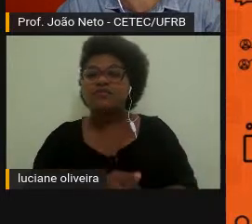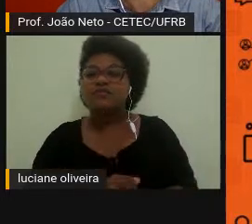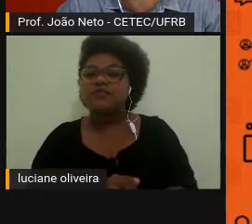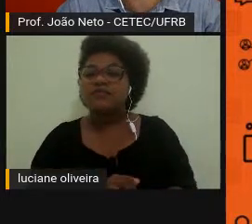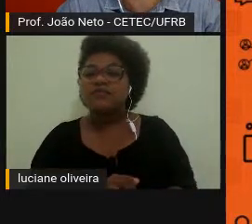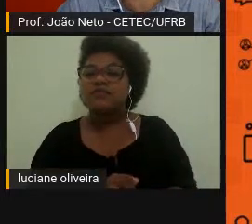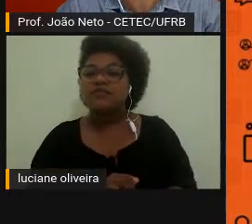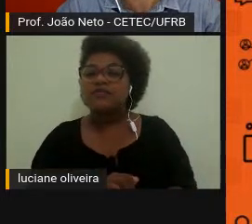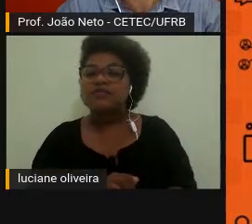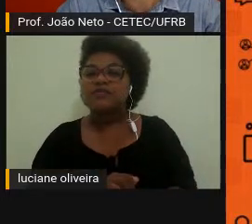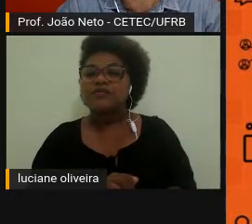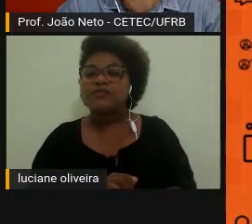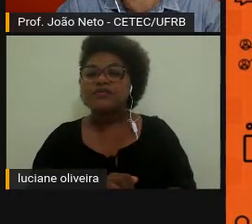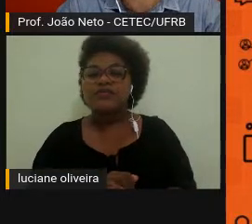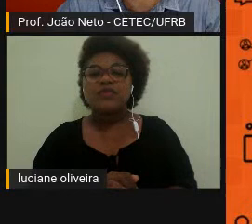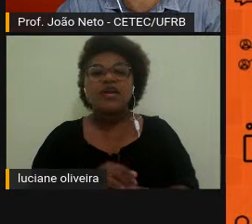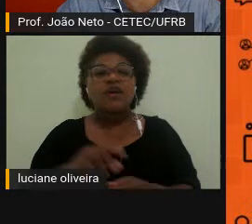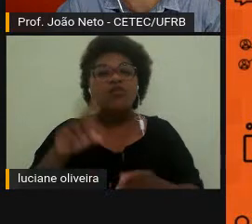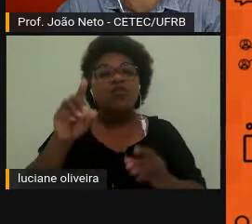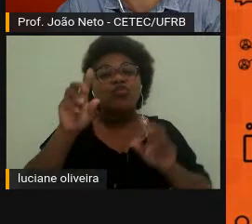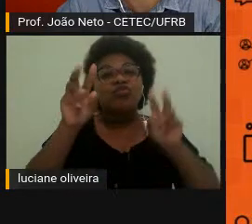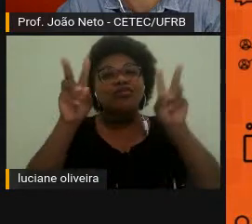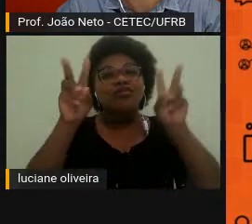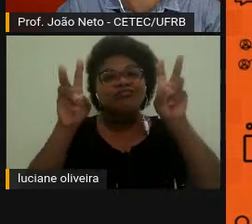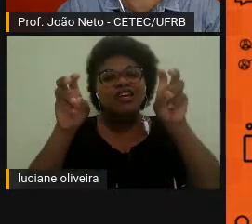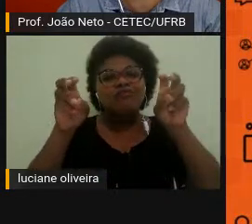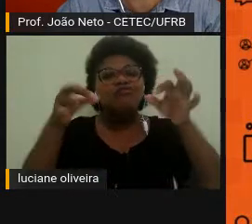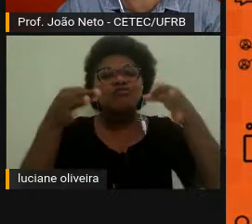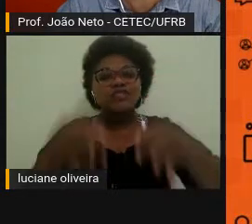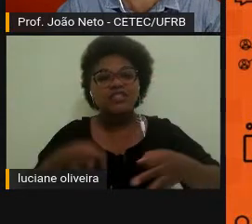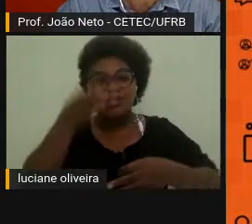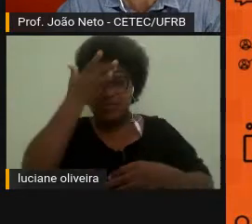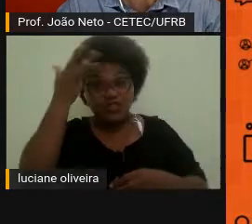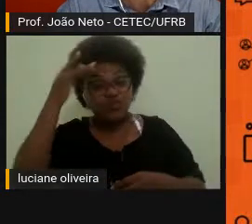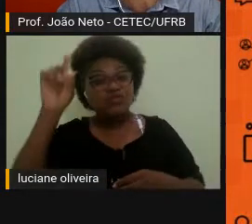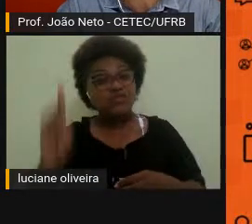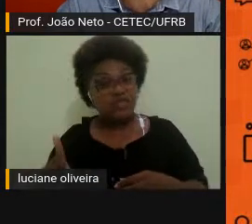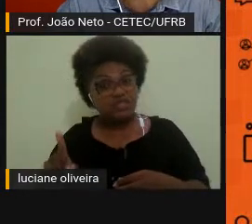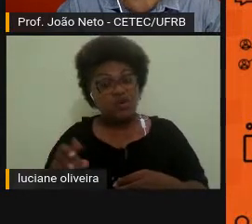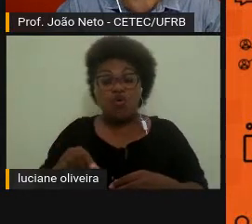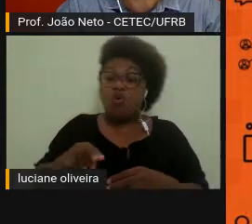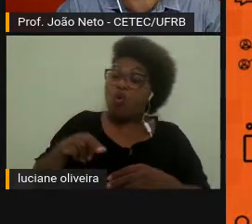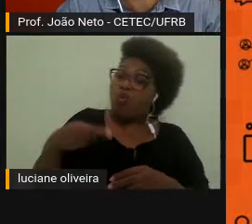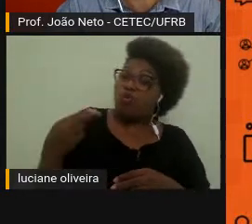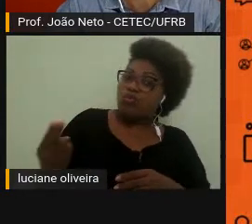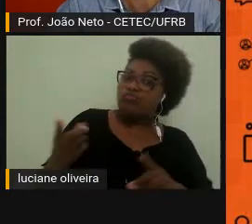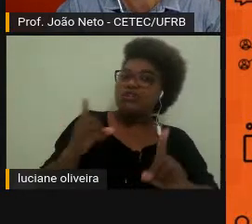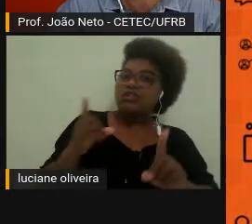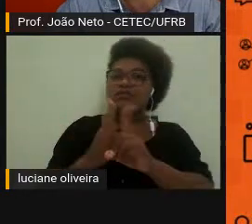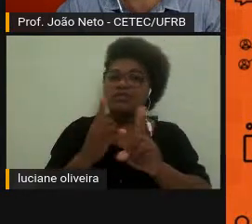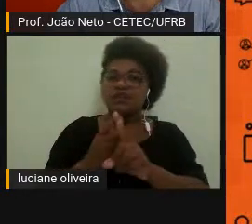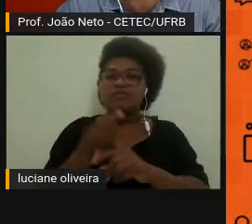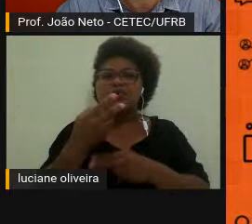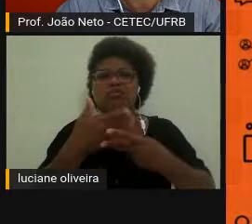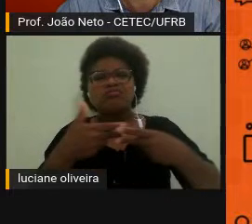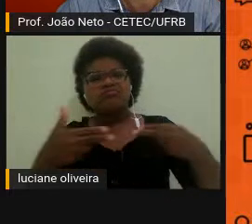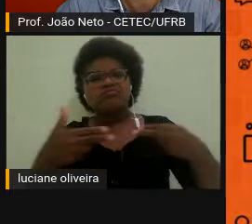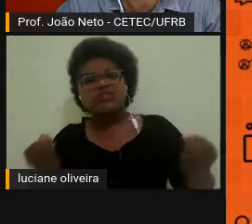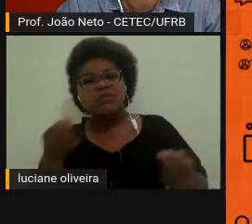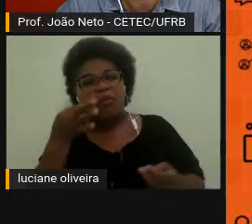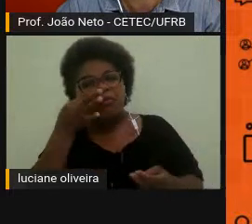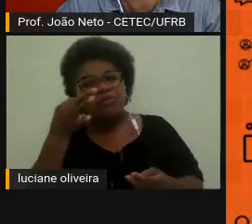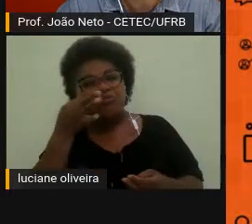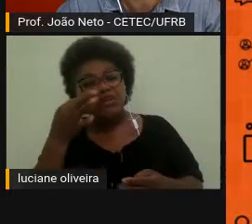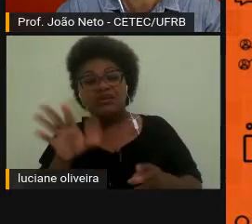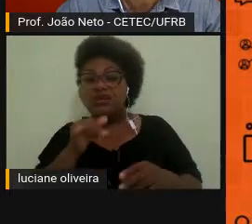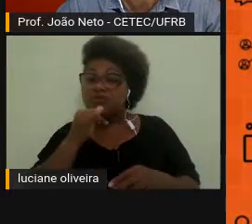correto a pessoa com deficiência Ou vamos encontrar também algumas situações pcd deficiente não não tem um bem bem